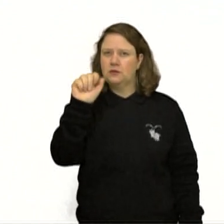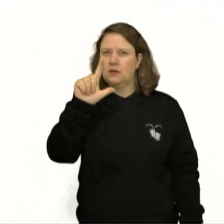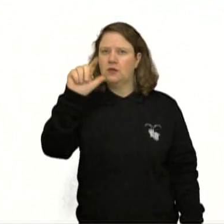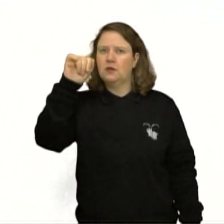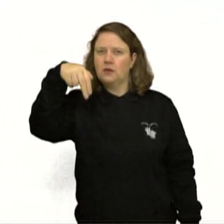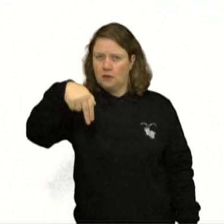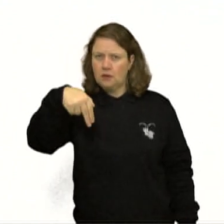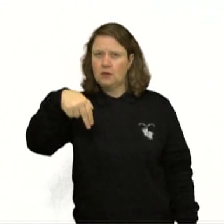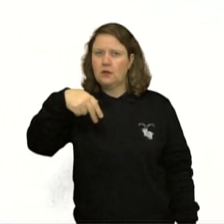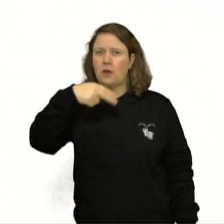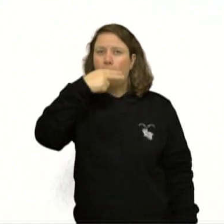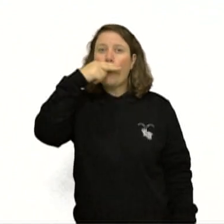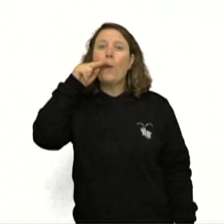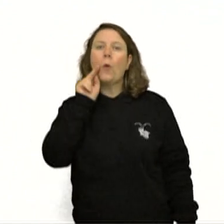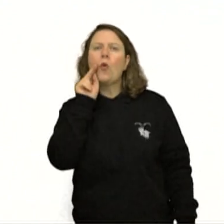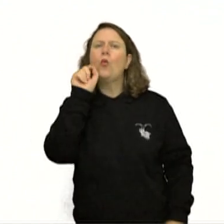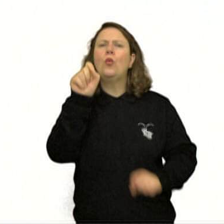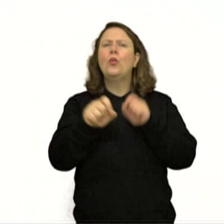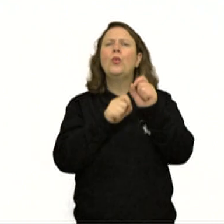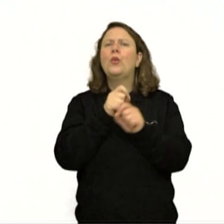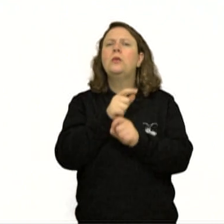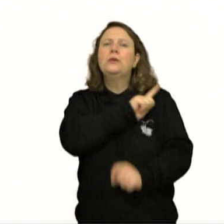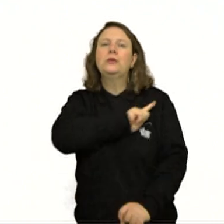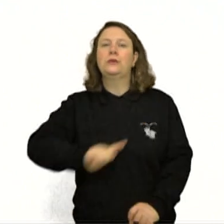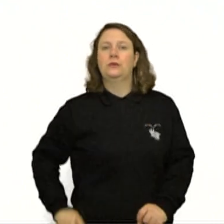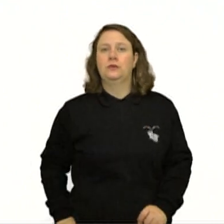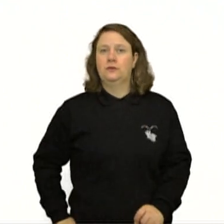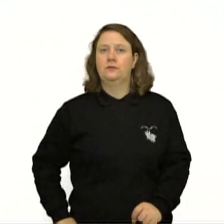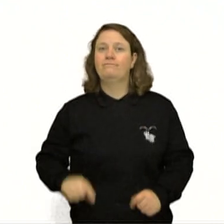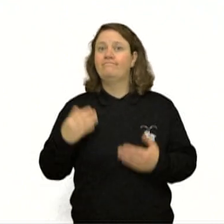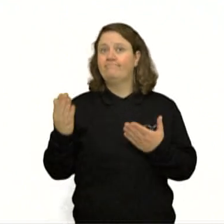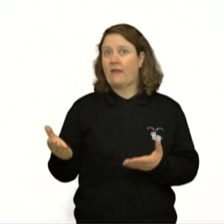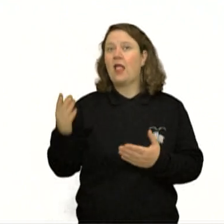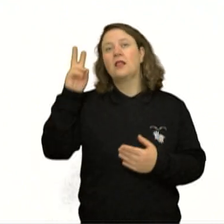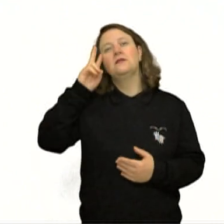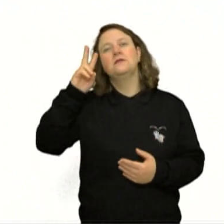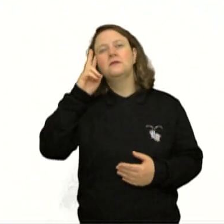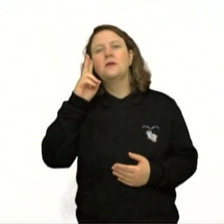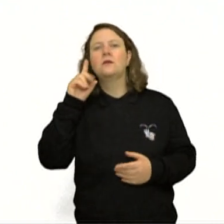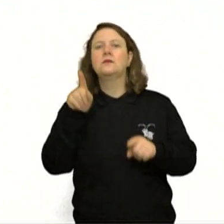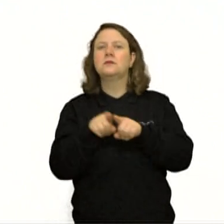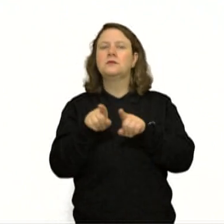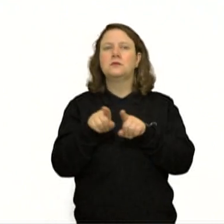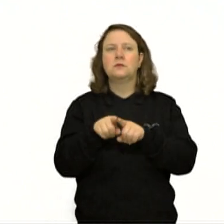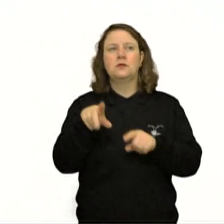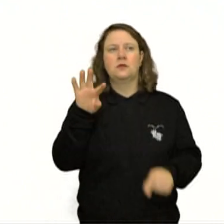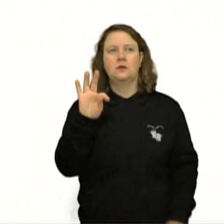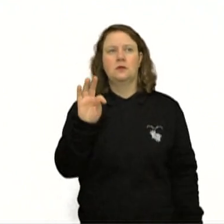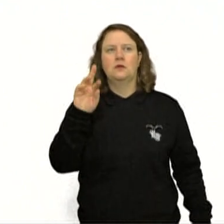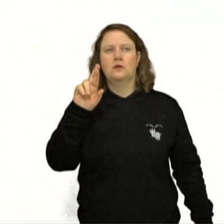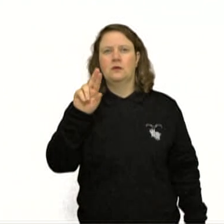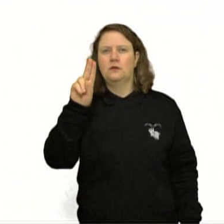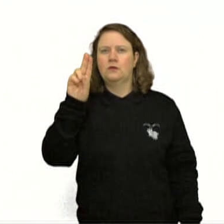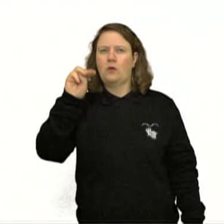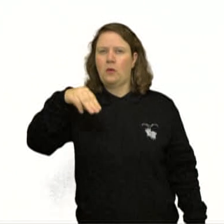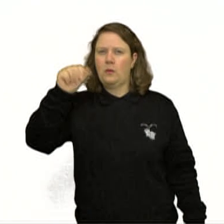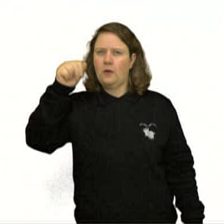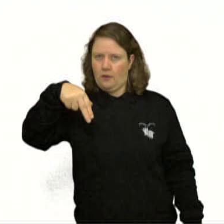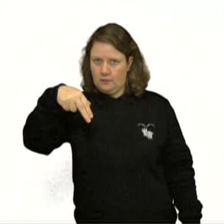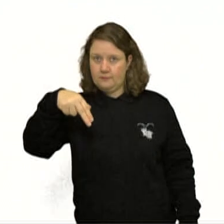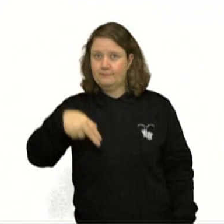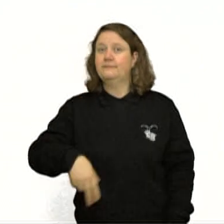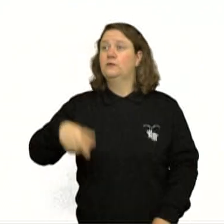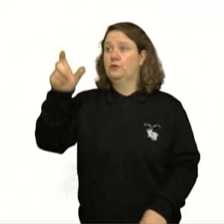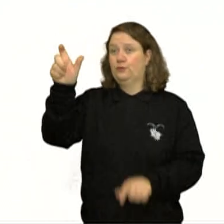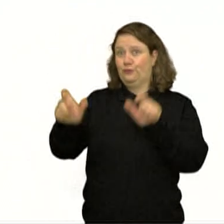União Soviética? Você lembra o que foi a doutrina Truman, essas duas grandes personalidades históricas do século XX? Bom,